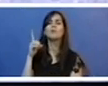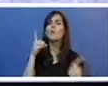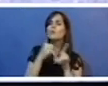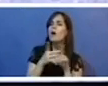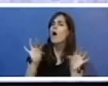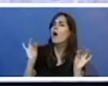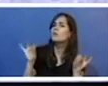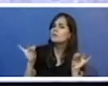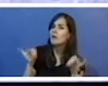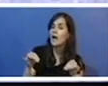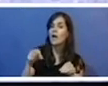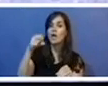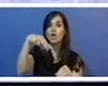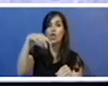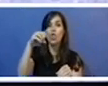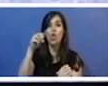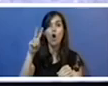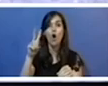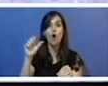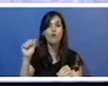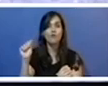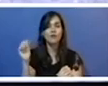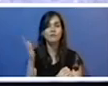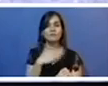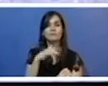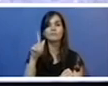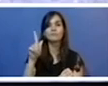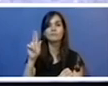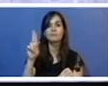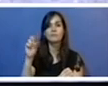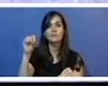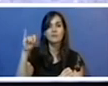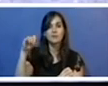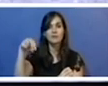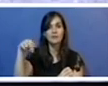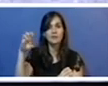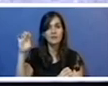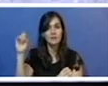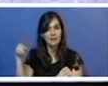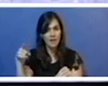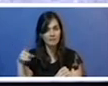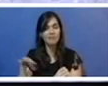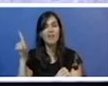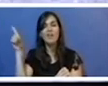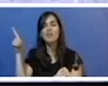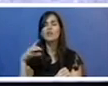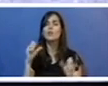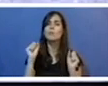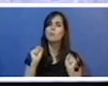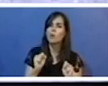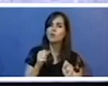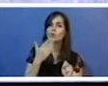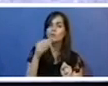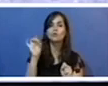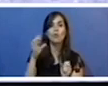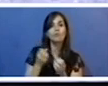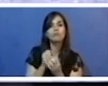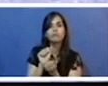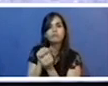Austrália e na Nova Guiné. É um animal que se alimenta, ele é herbívoro, ele pode se alimentar tanto de frutas como de